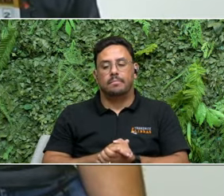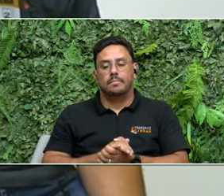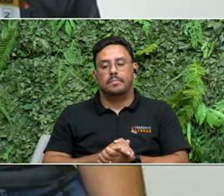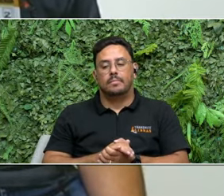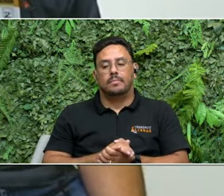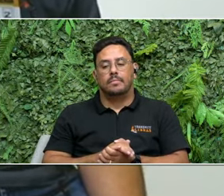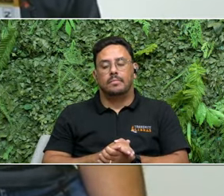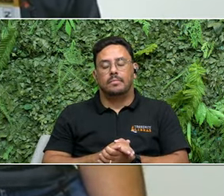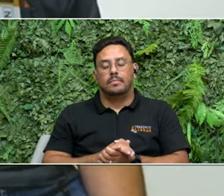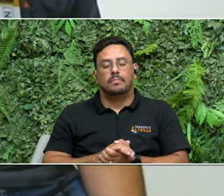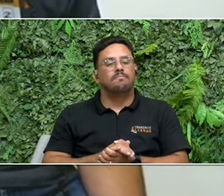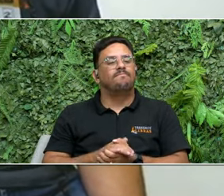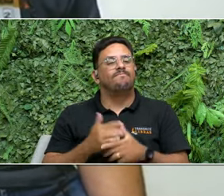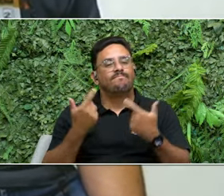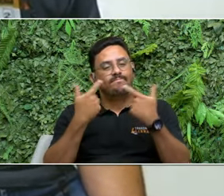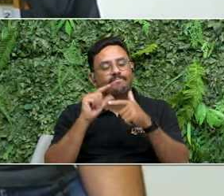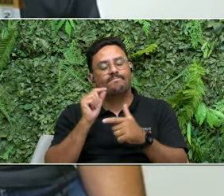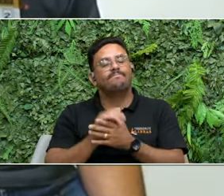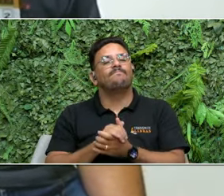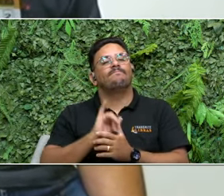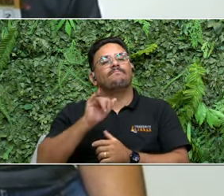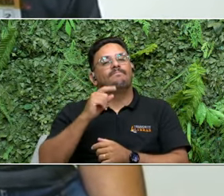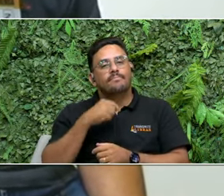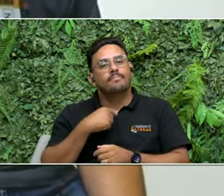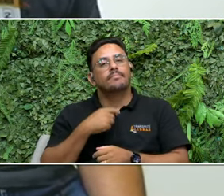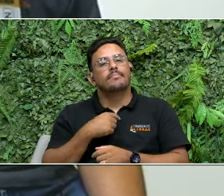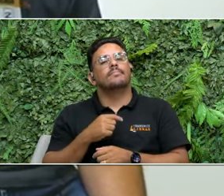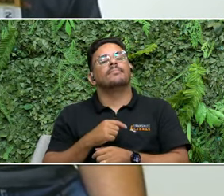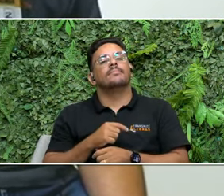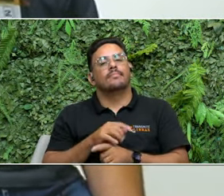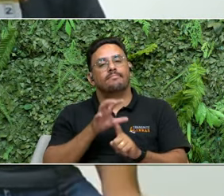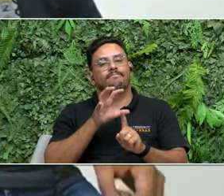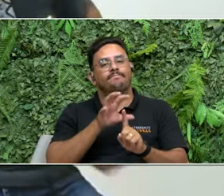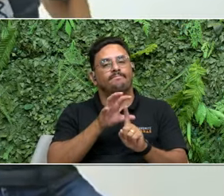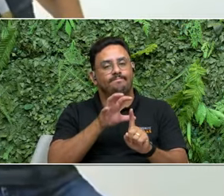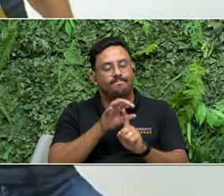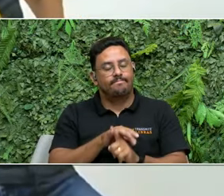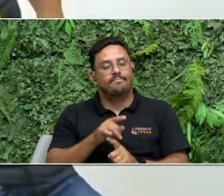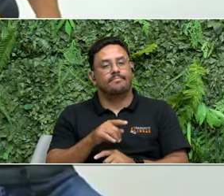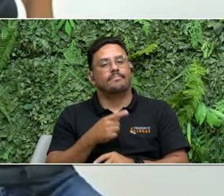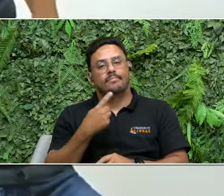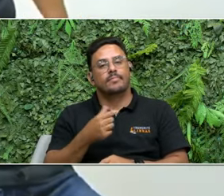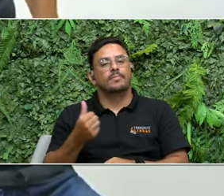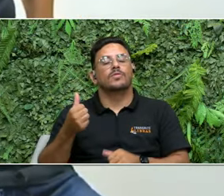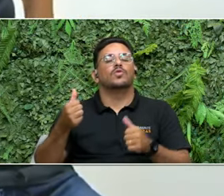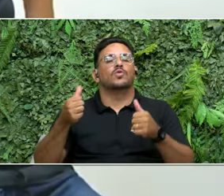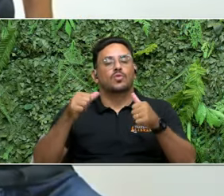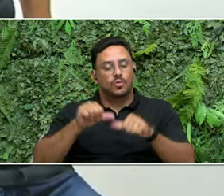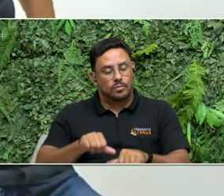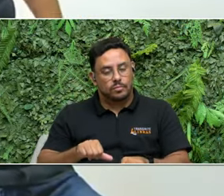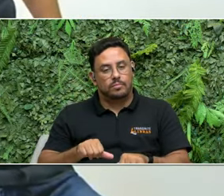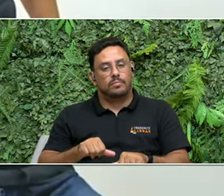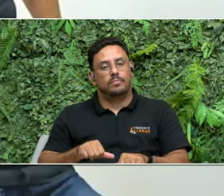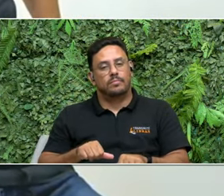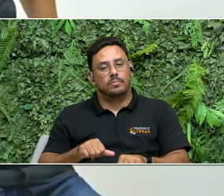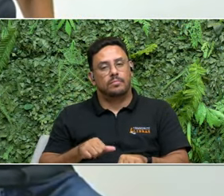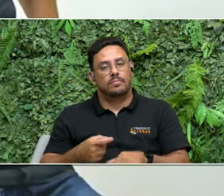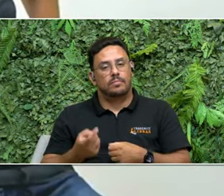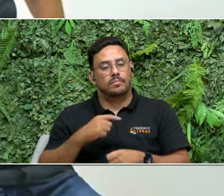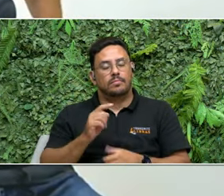Eba engraçado Bob o Vidal Hoje ele foi crucificado né ele não era o pior do sistema defensivo do